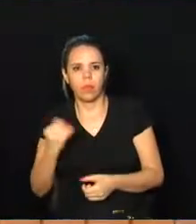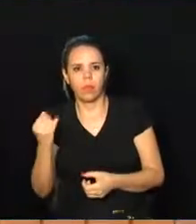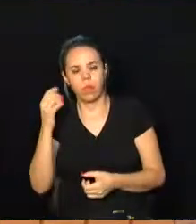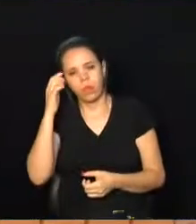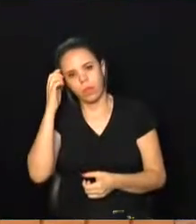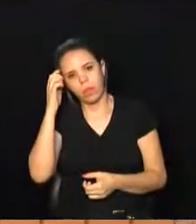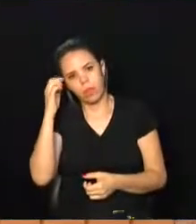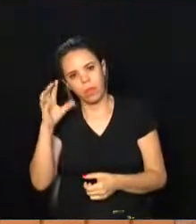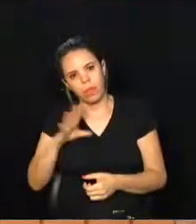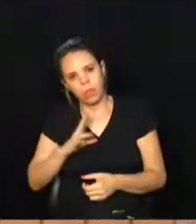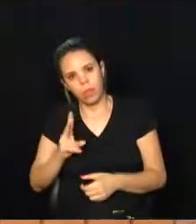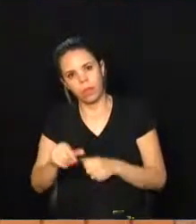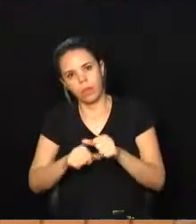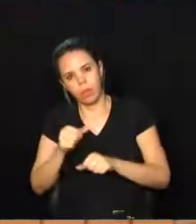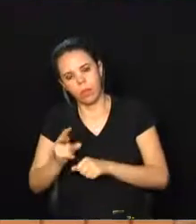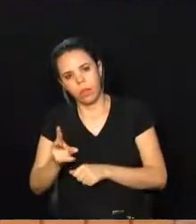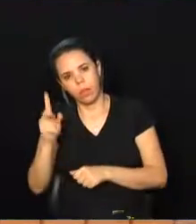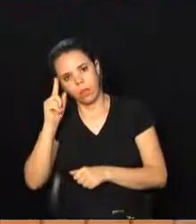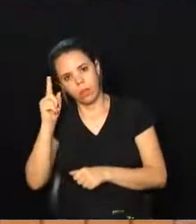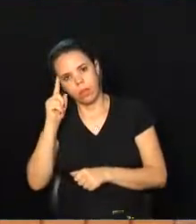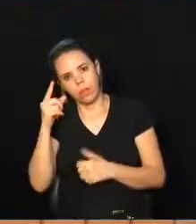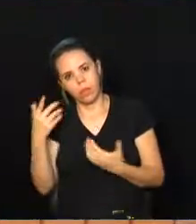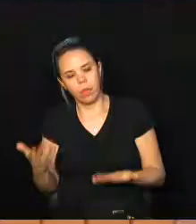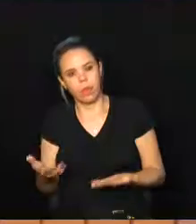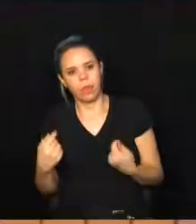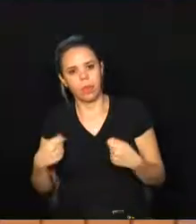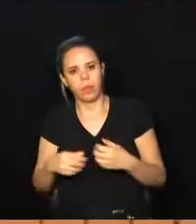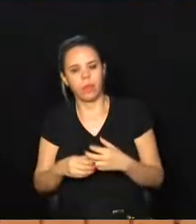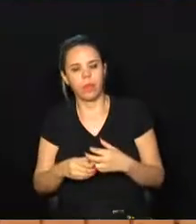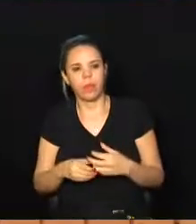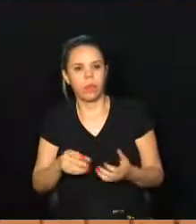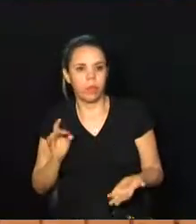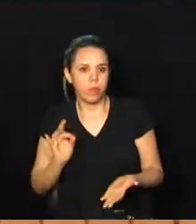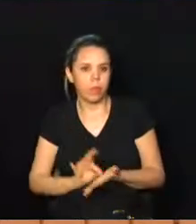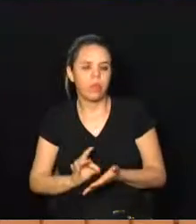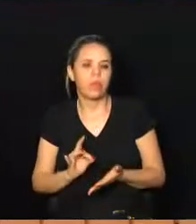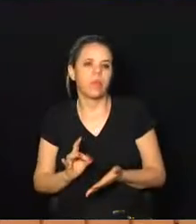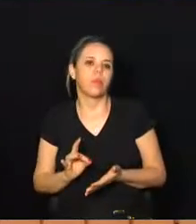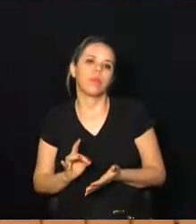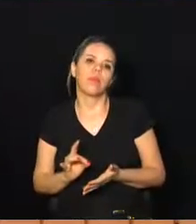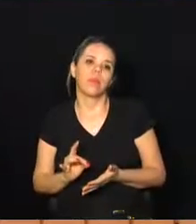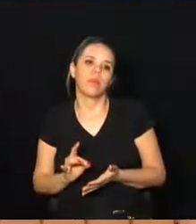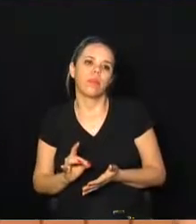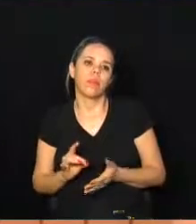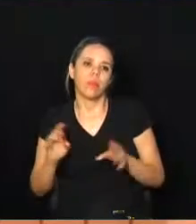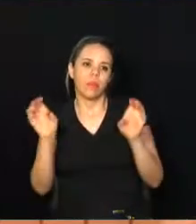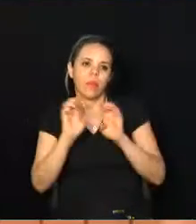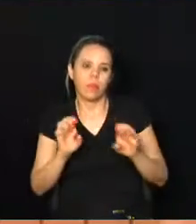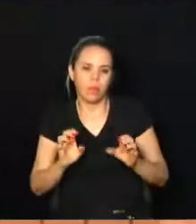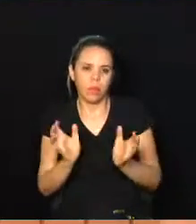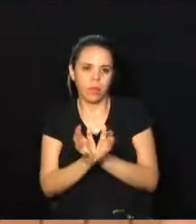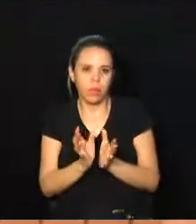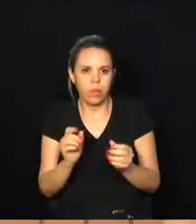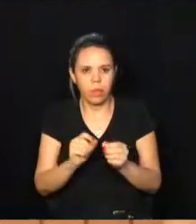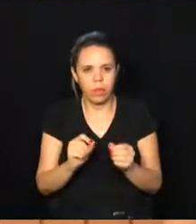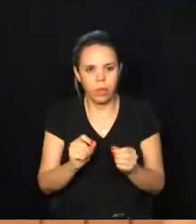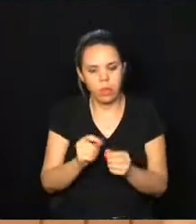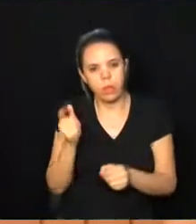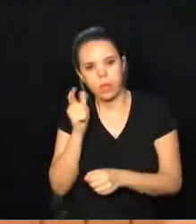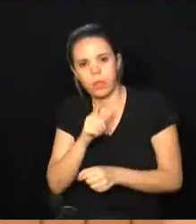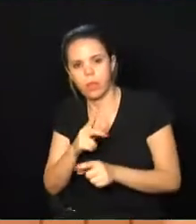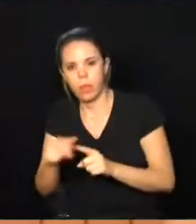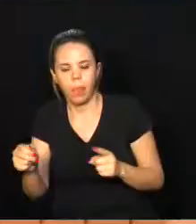significativa, e a cidade está mudando todo dia, né? Então, a gente precisa realmente estruturar essa comissão e fazer com que ela